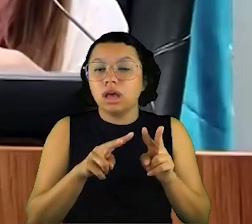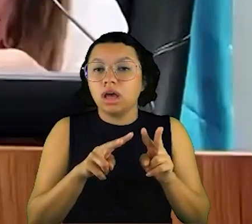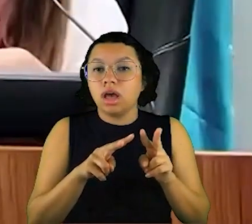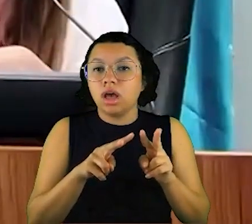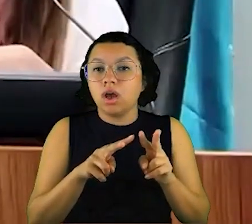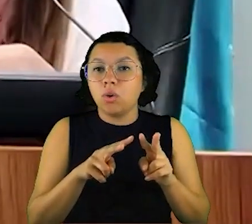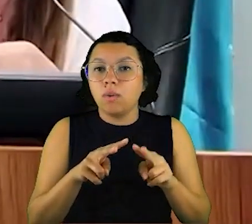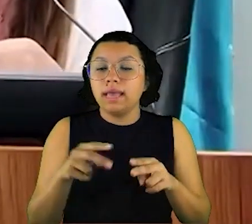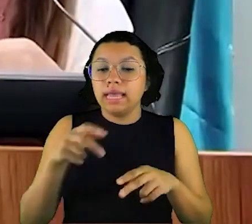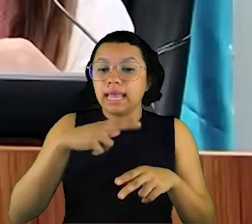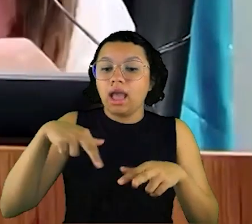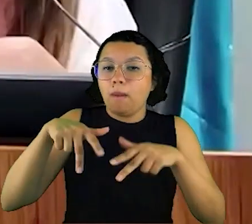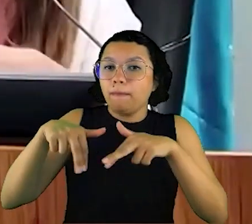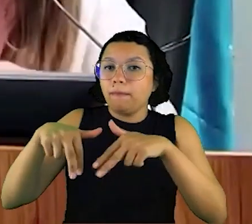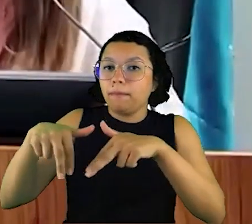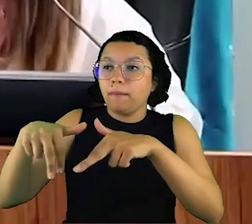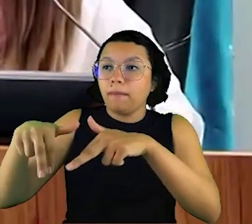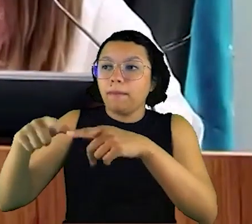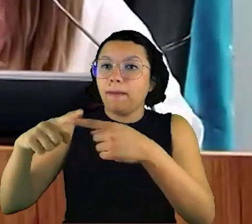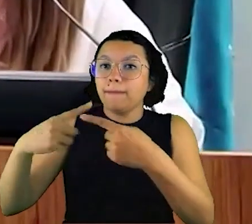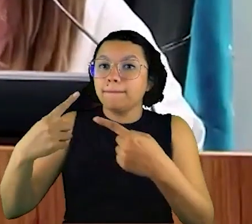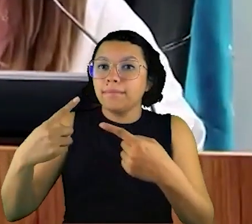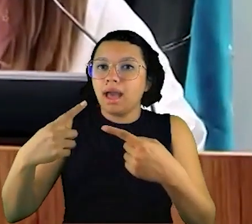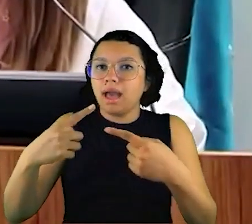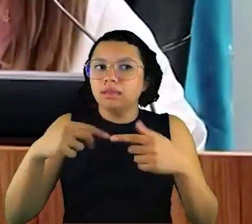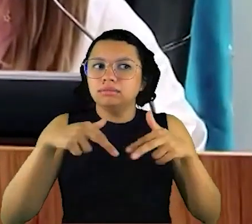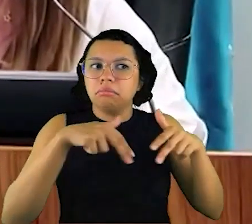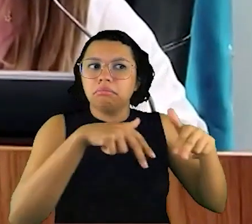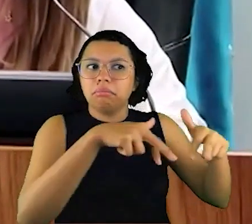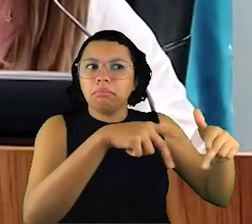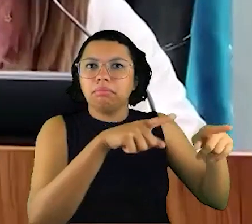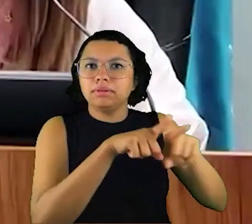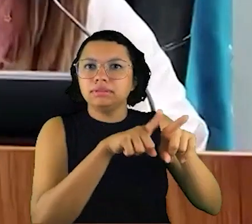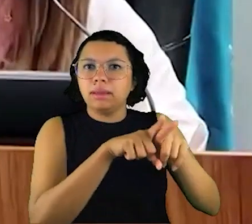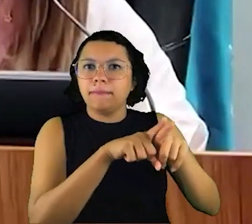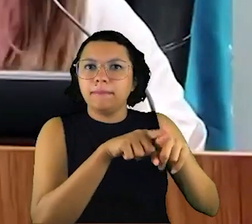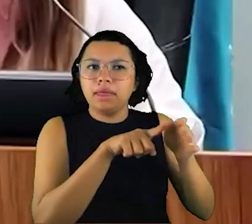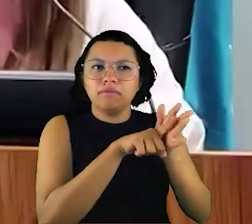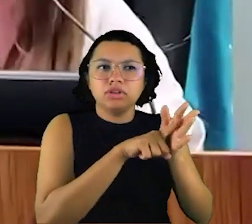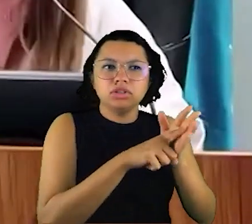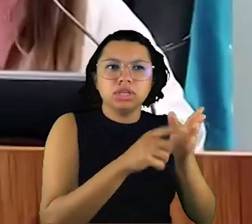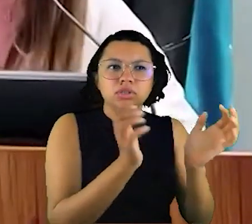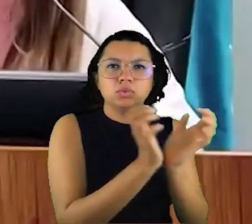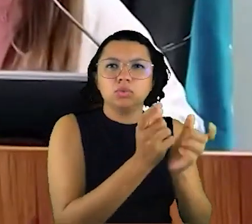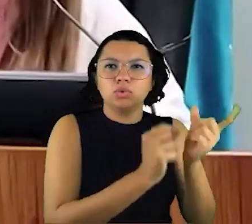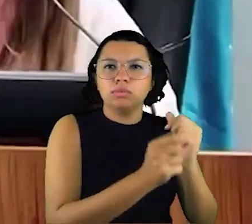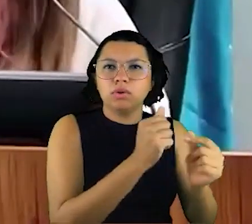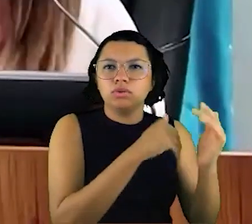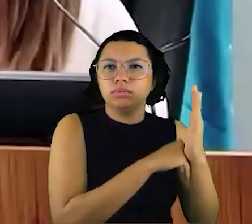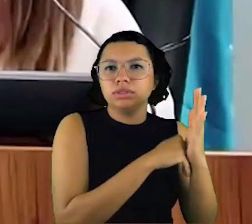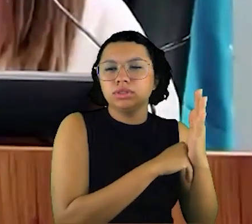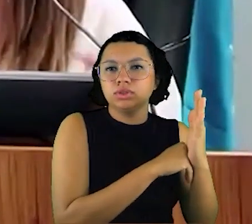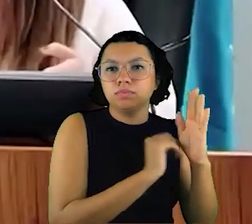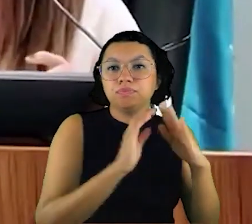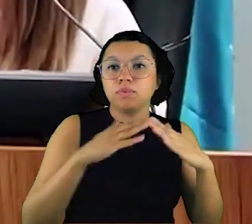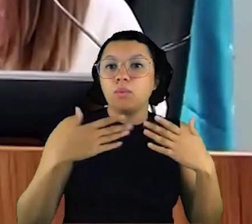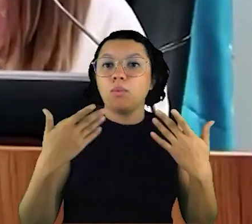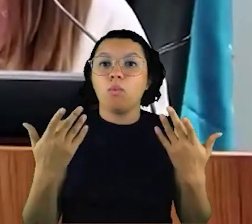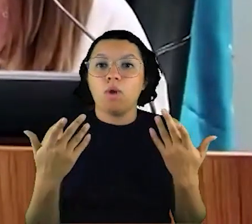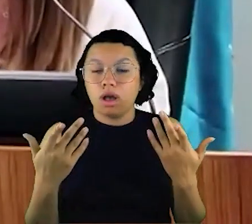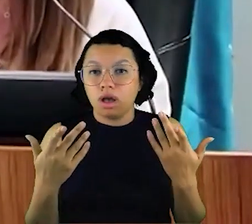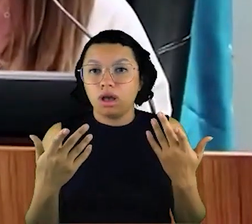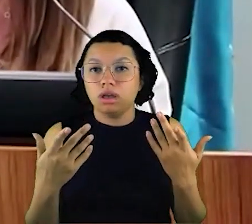com essa transação, só que paralelamente estavam caminhando também com a investigação do grupo econômico em sigilo. Sim. E aí,